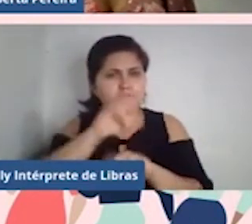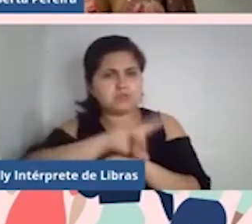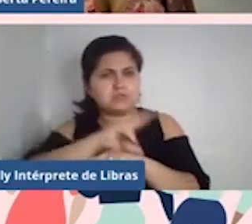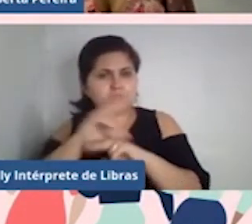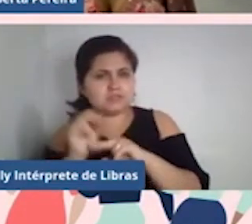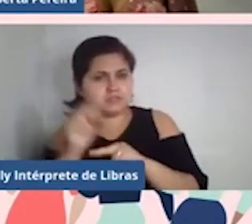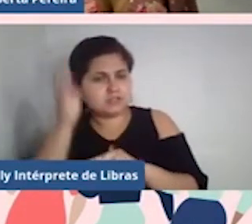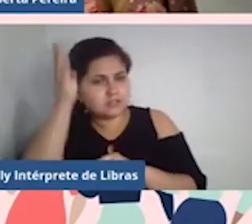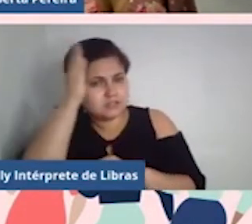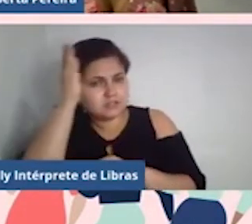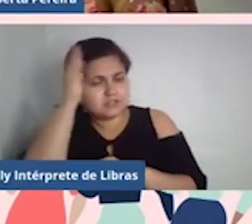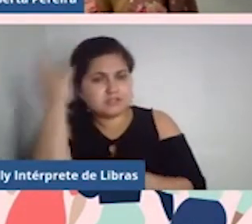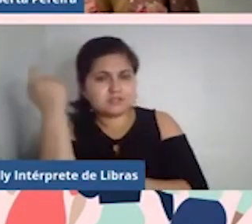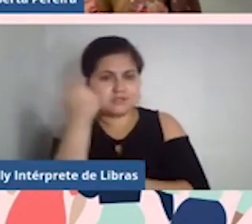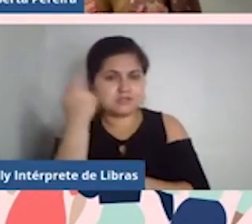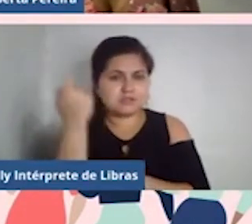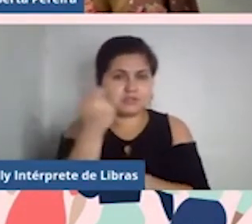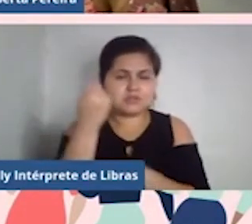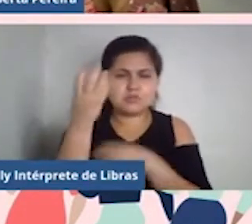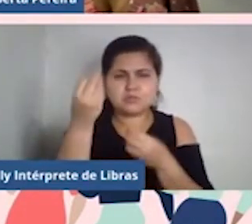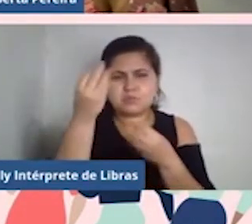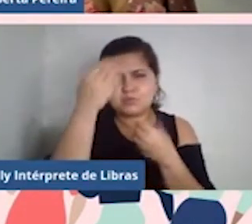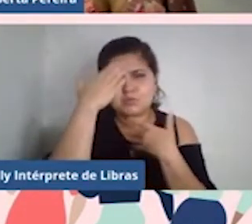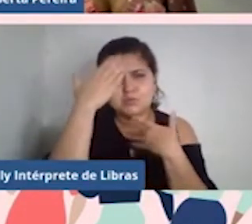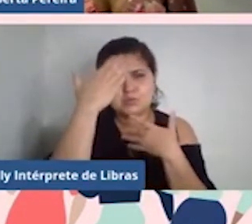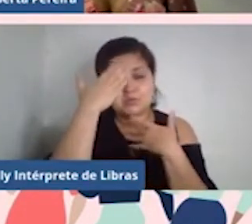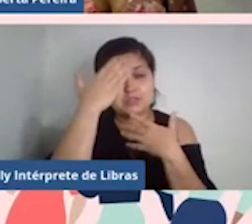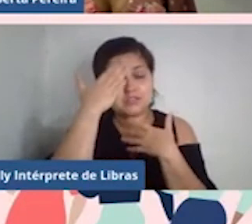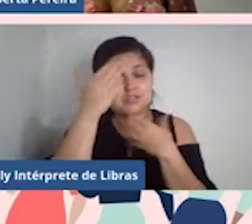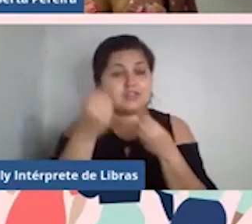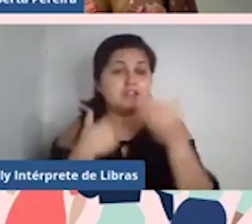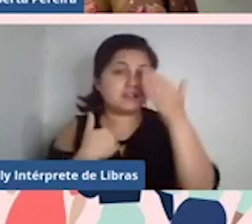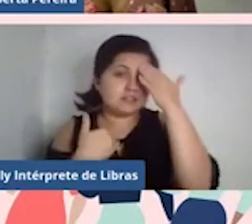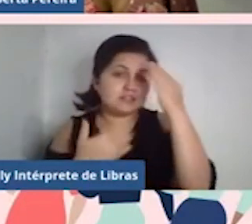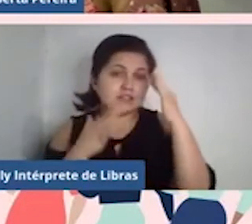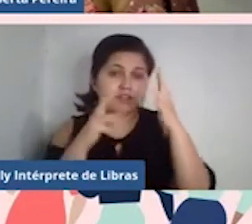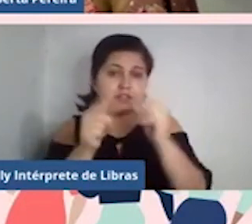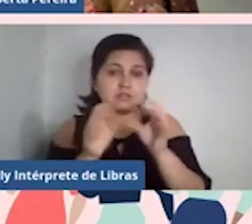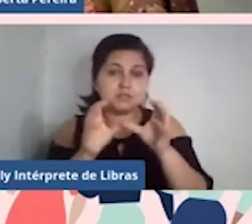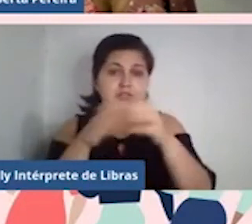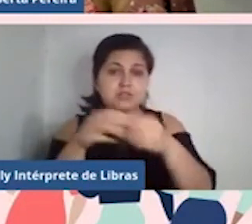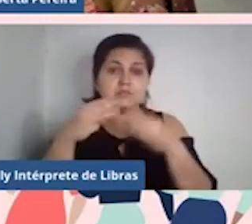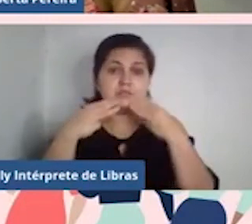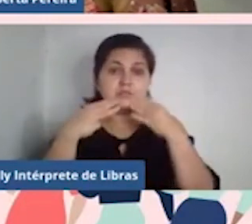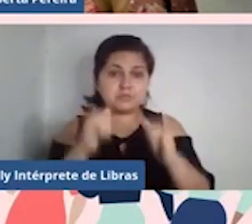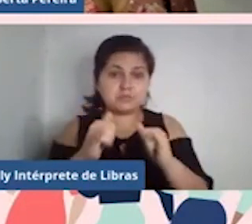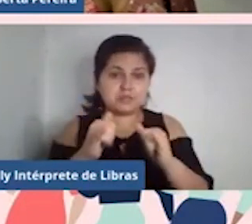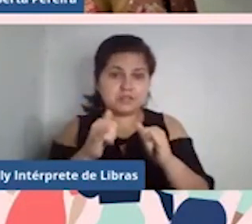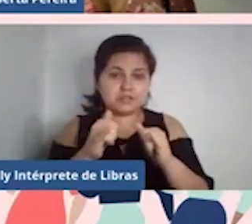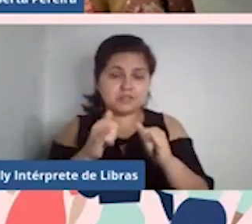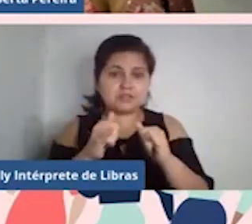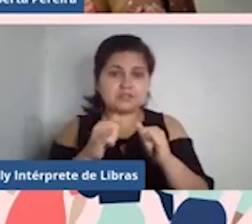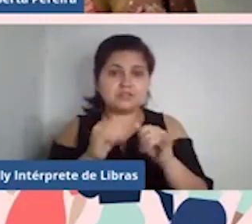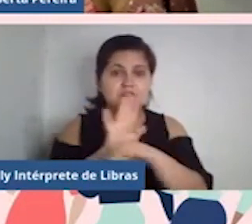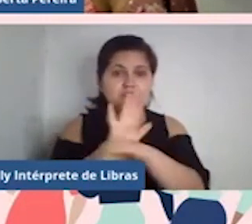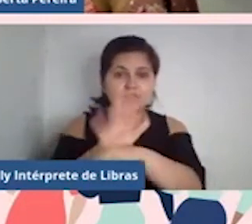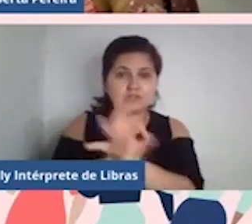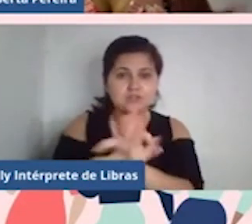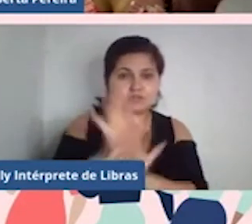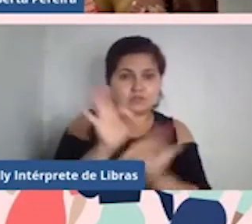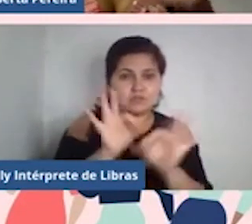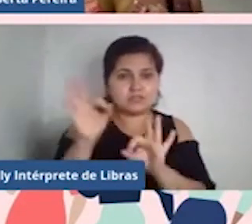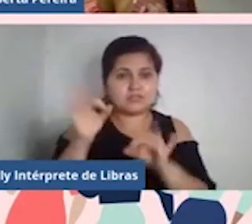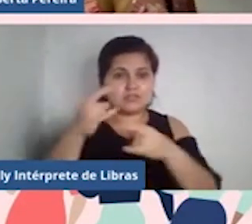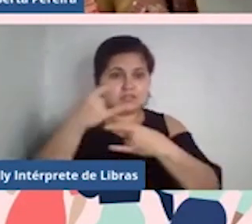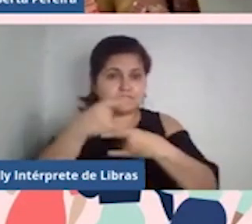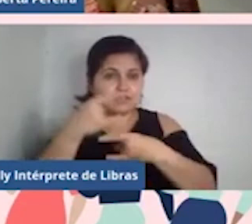SENAC do Rio Grande do Sul. Muito obrigada. Obrigada a toda a equipe do marketing que operacionalizou a live,